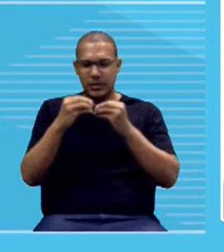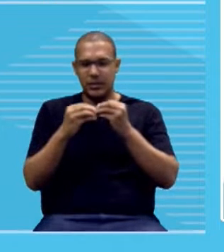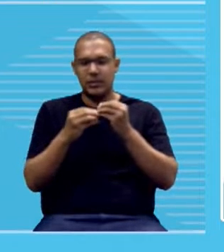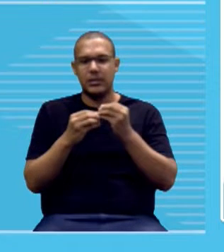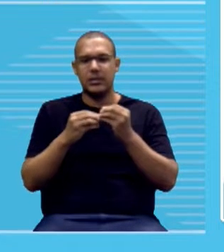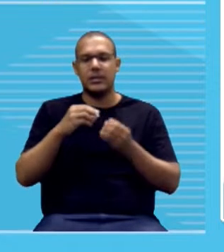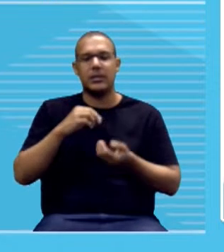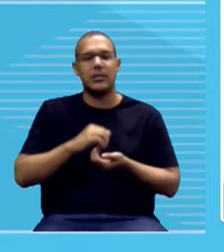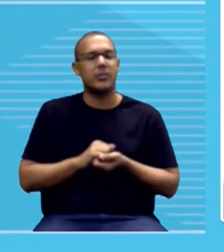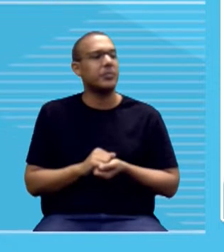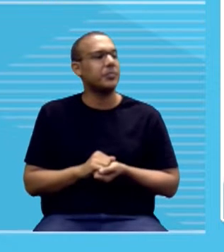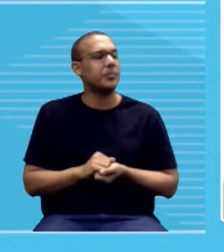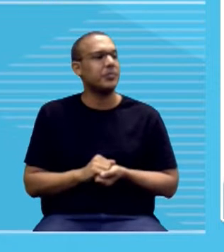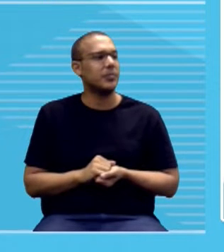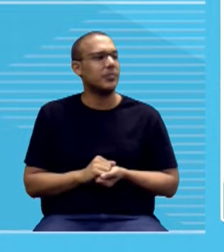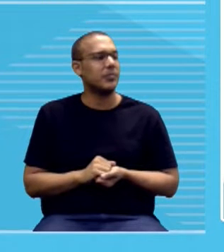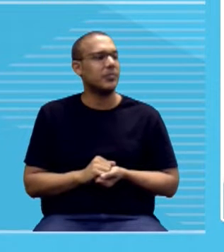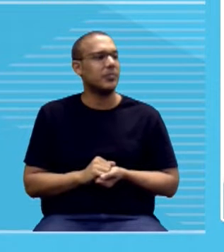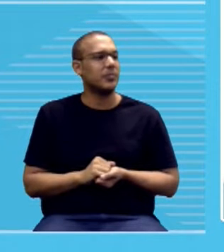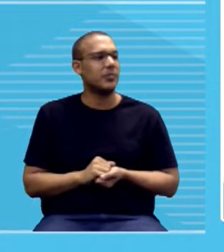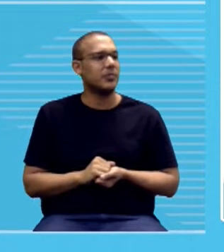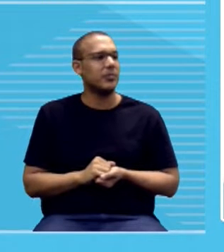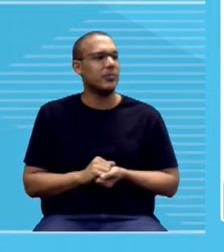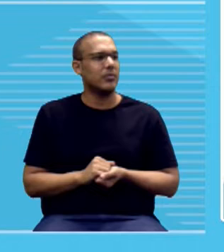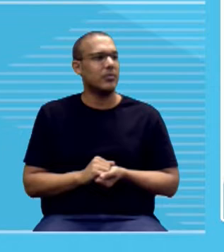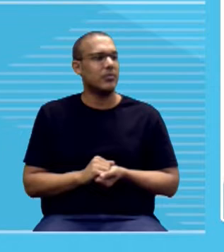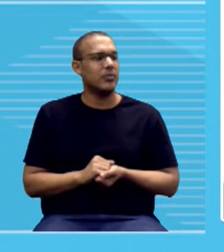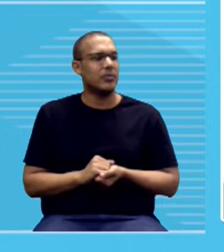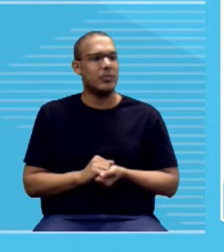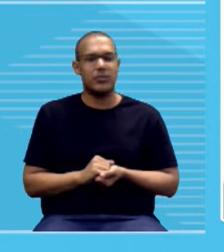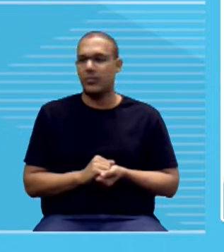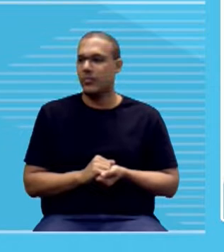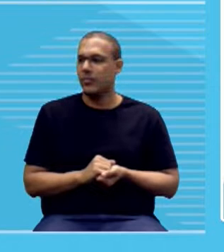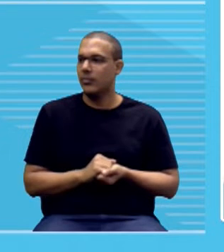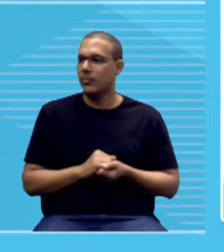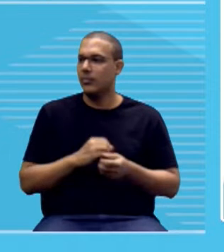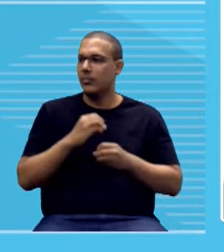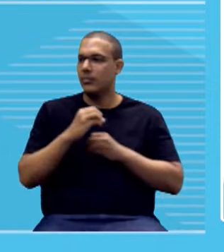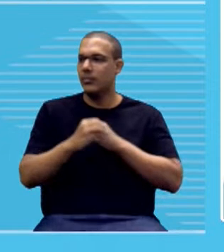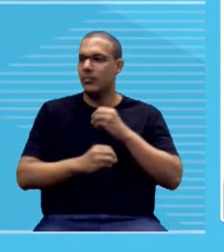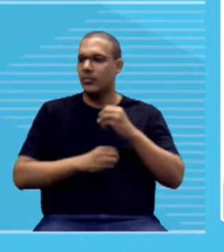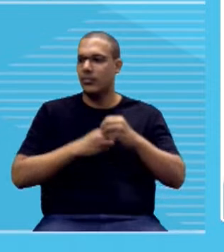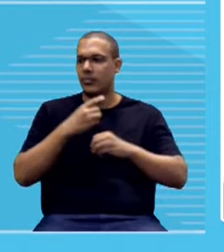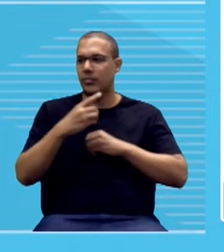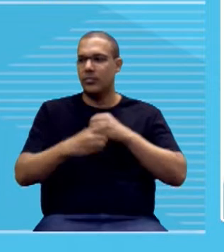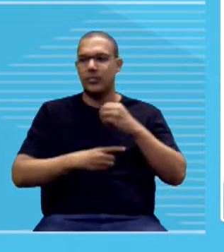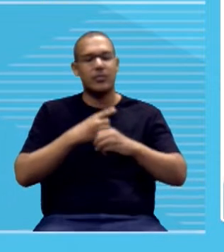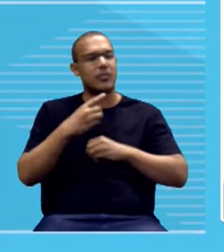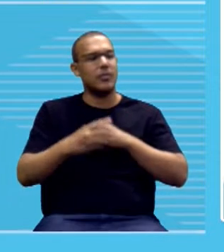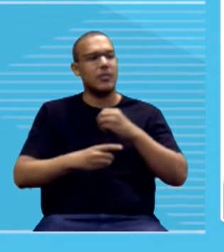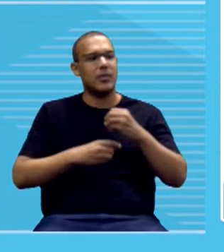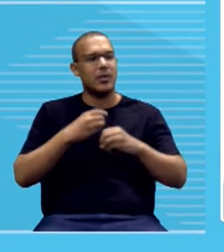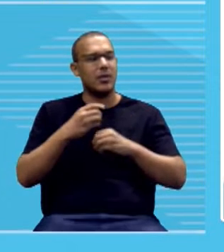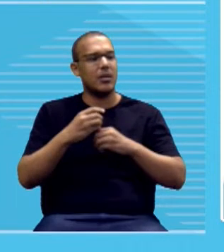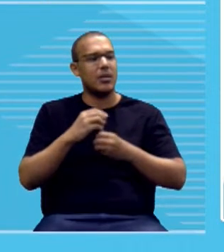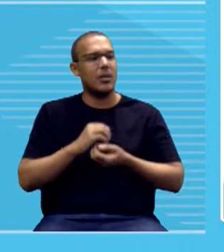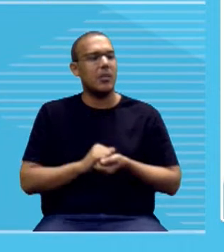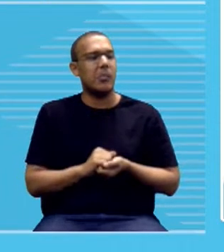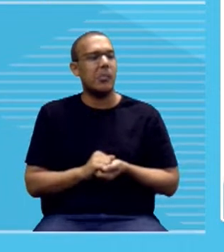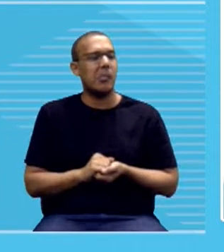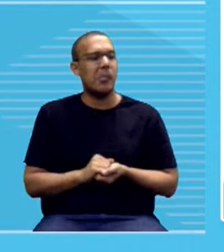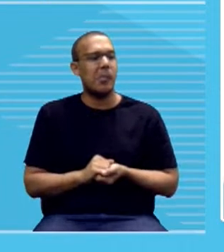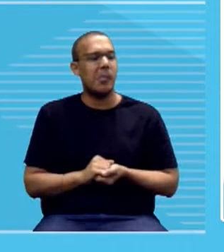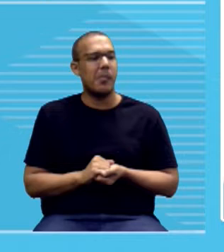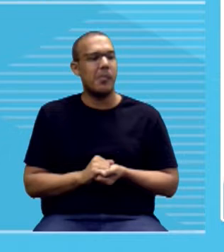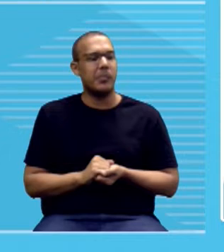neutras. E esses nêutrons é que estabilizam os núcleos, tá bom? É os nêutrons que estabilizam o